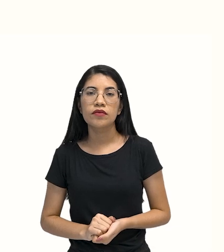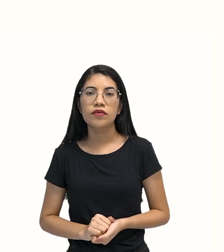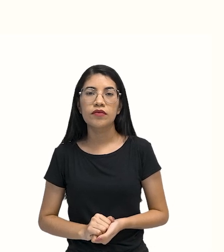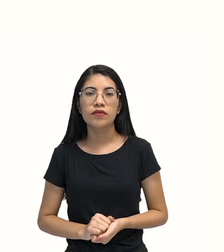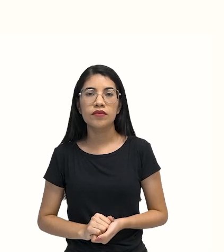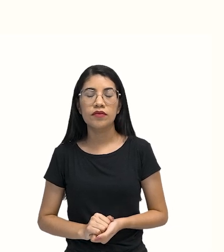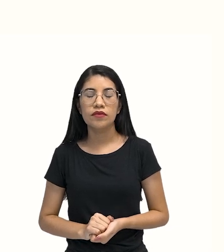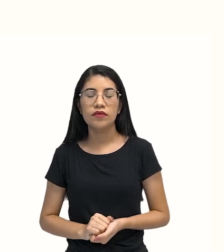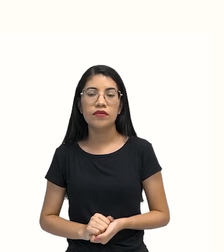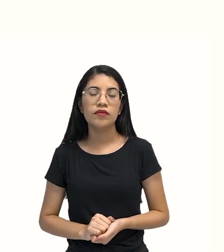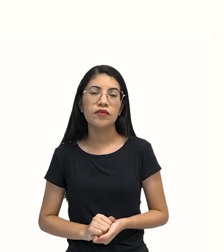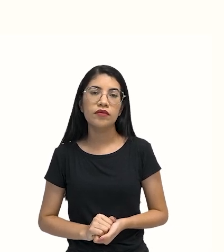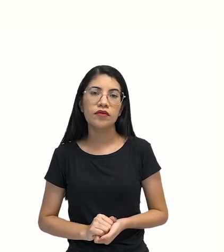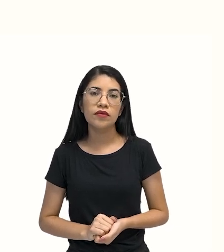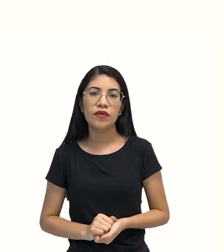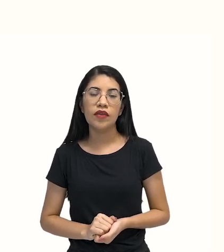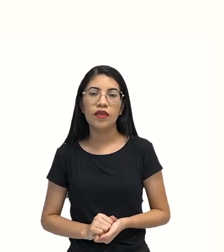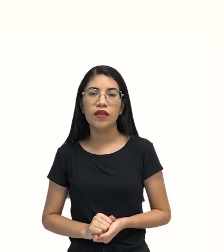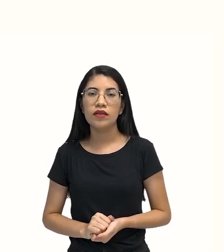notadamente, aqui